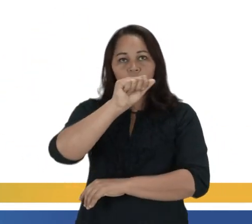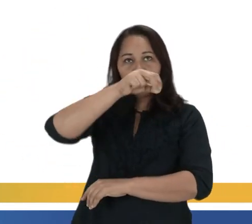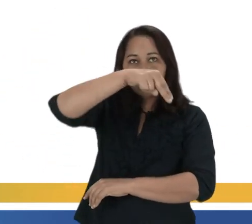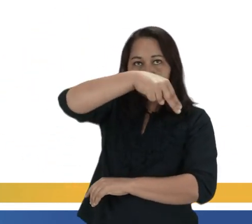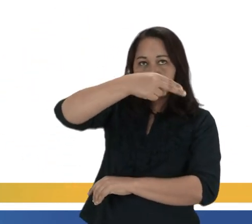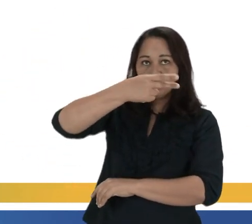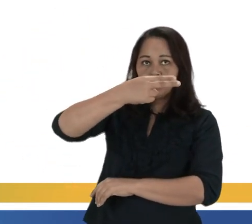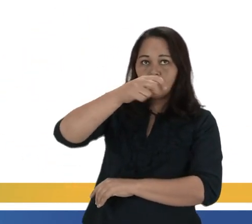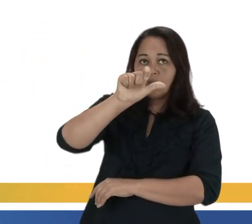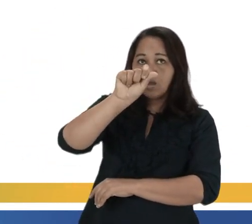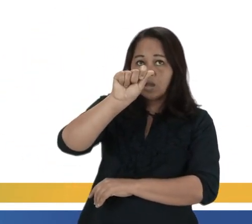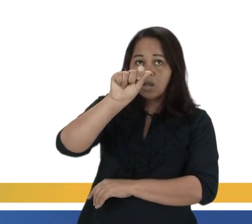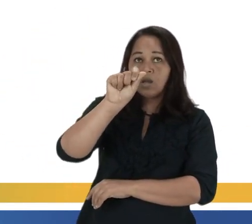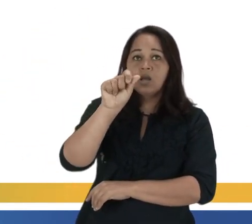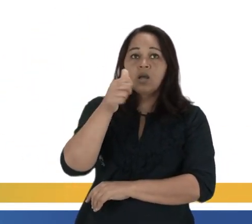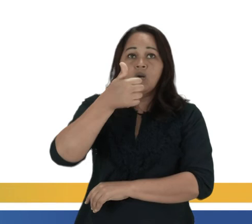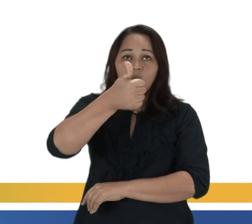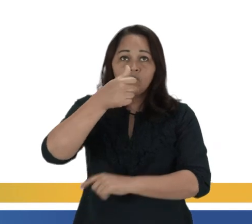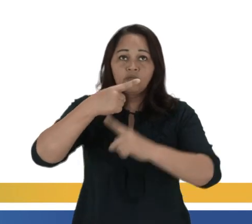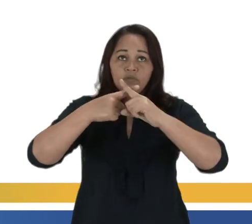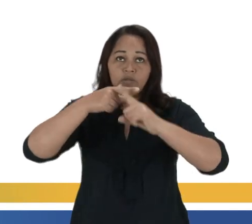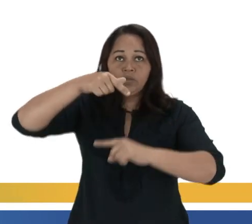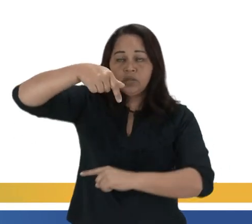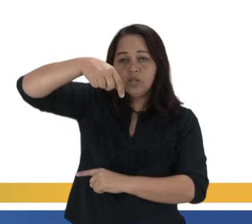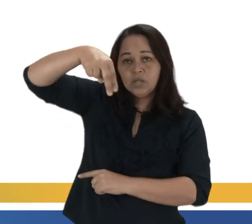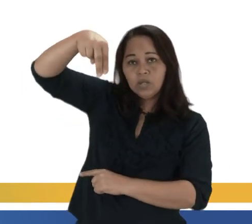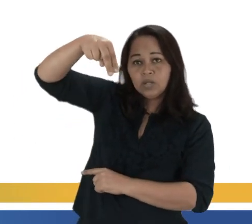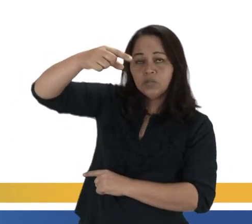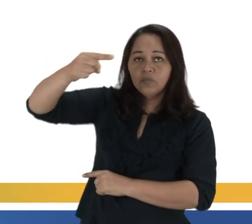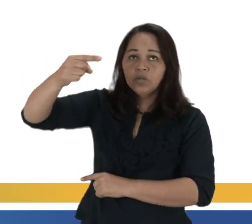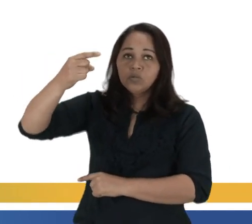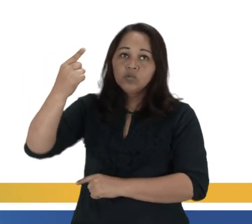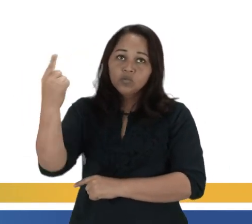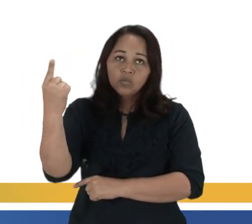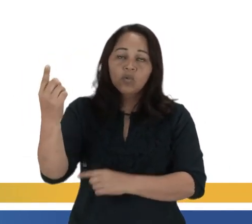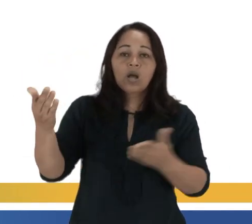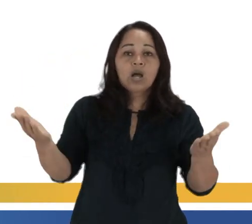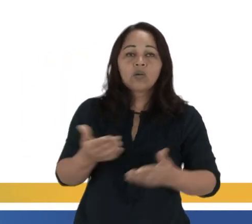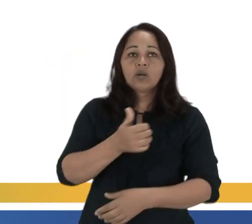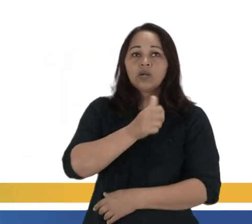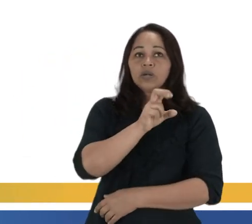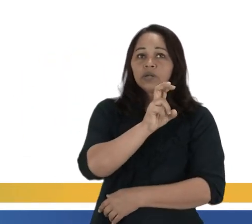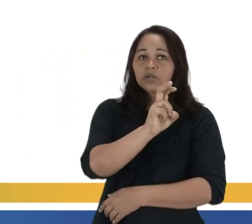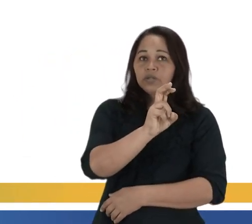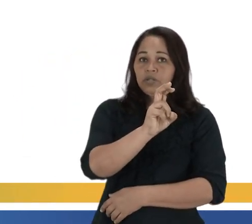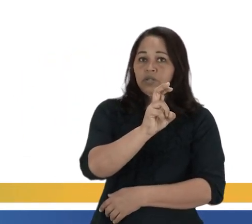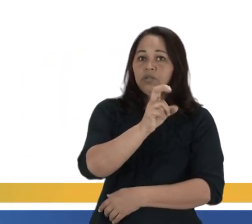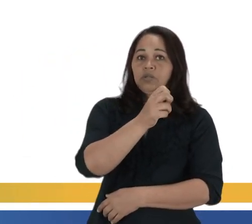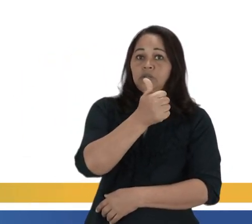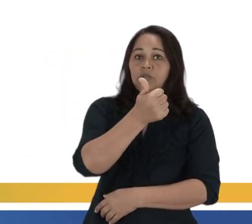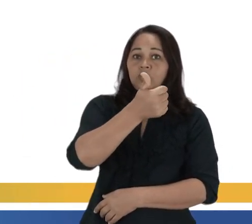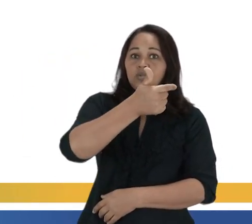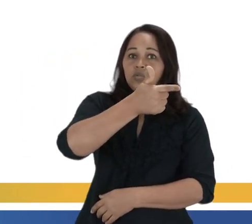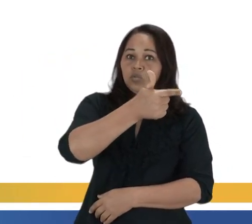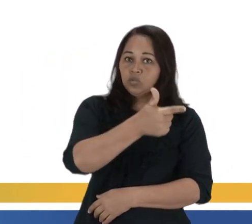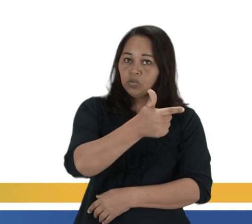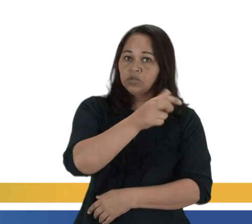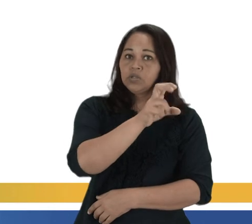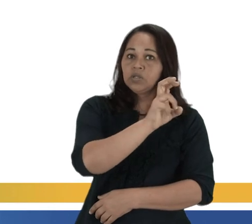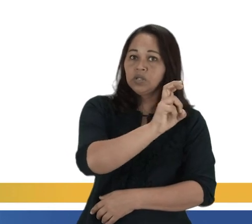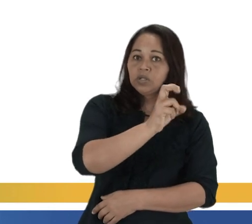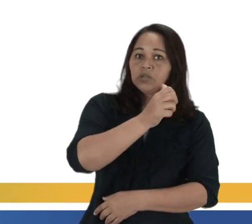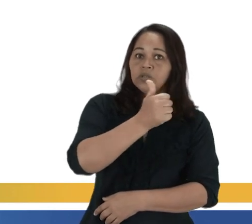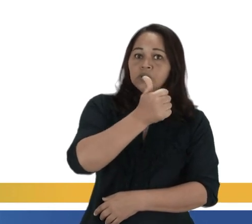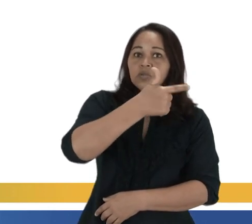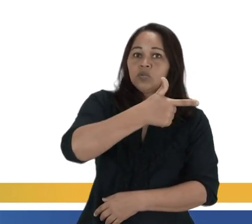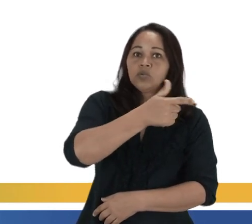tudo na nossa fórmula, vai ficar dessa maneira. Por que o enésimo termo é igual a 512? Como eu já falei para vocês, 512 é o